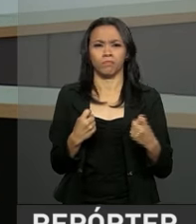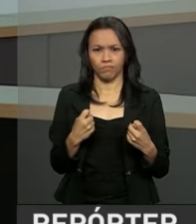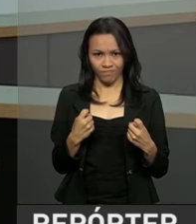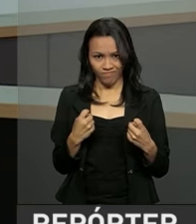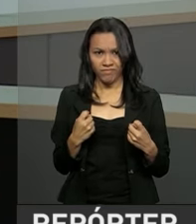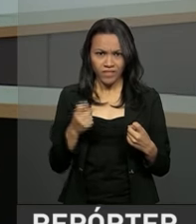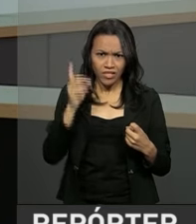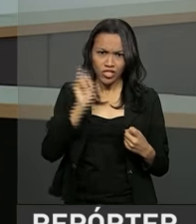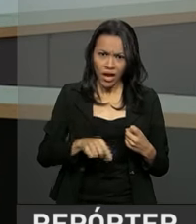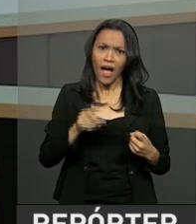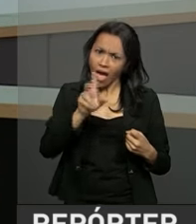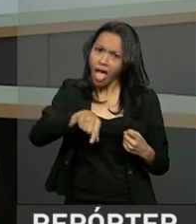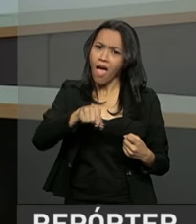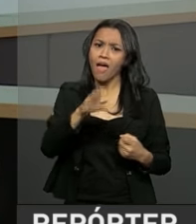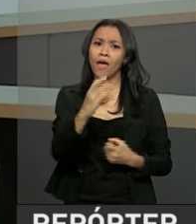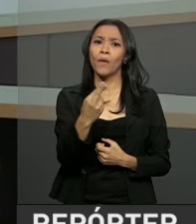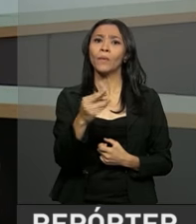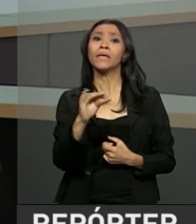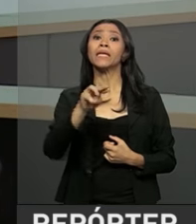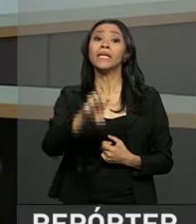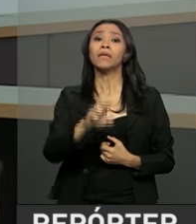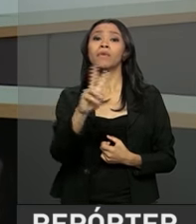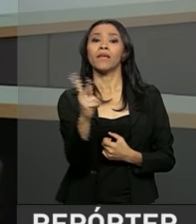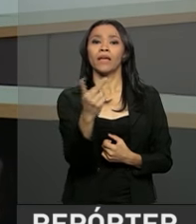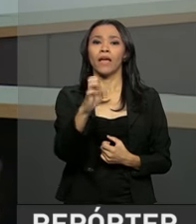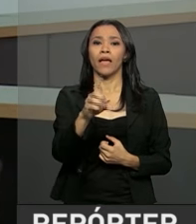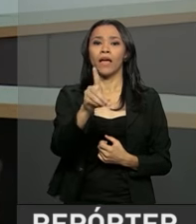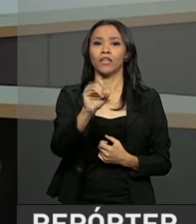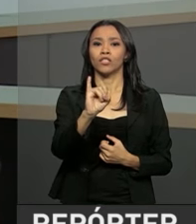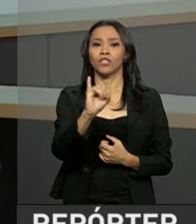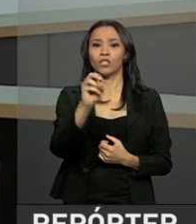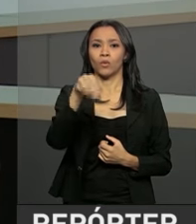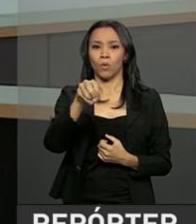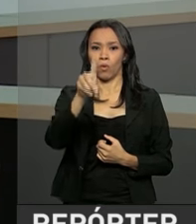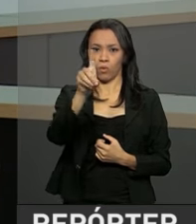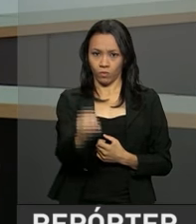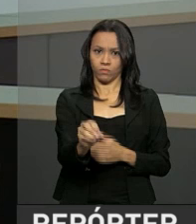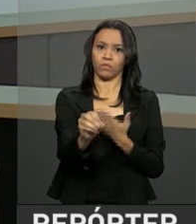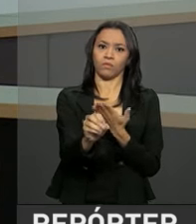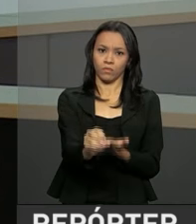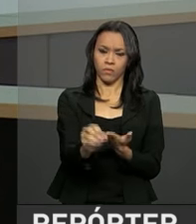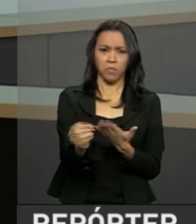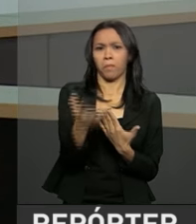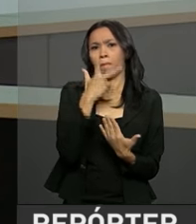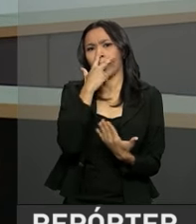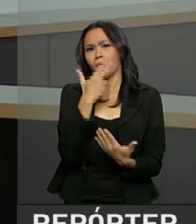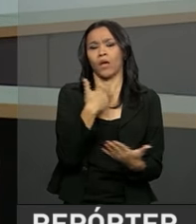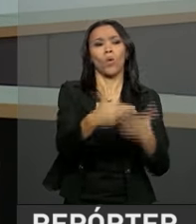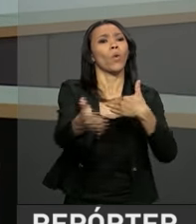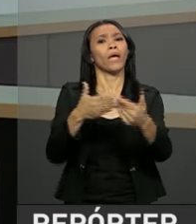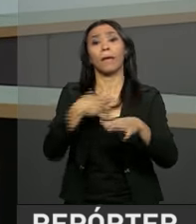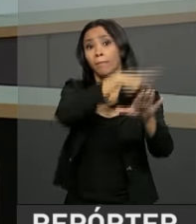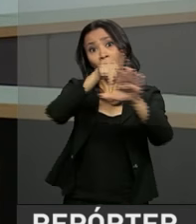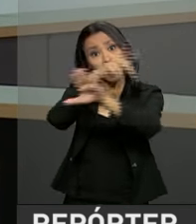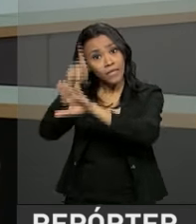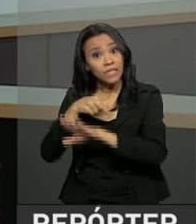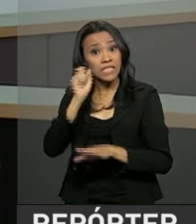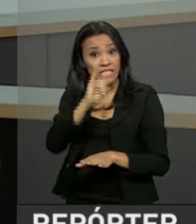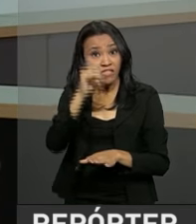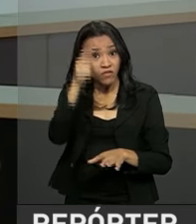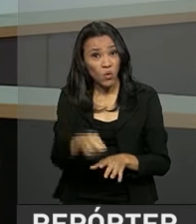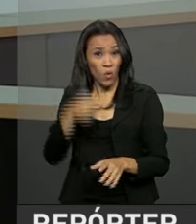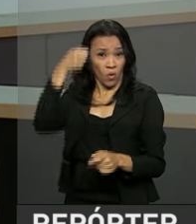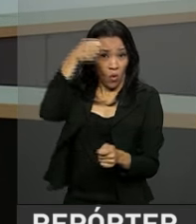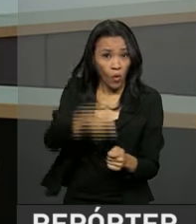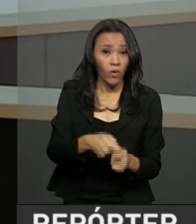sendo um crime hediondo, com 3/5 possa ter progressão de regime. Ou seja, como qualquer país civilizado do mundo, se foi condenado a